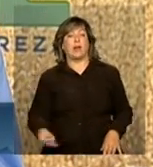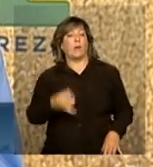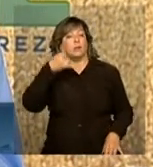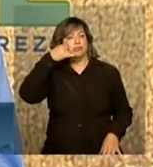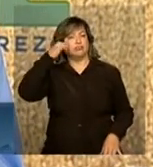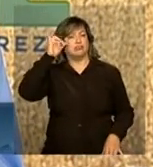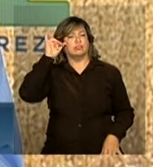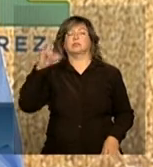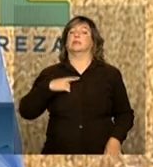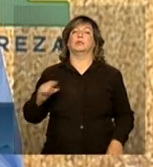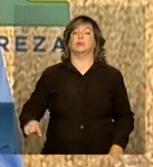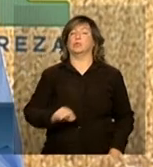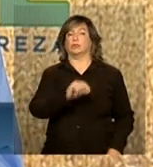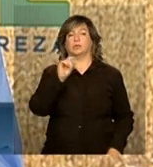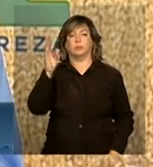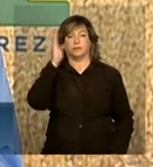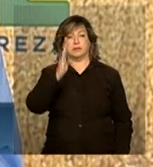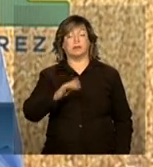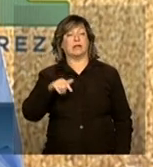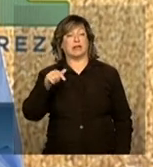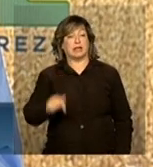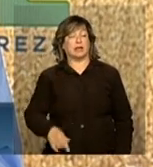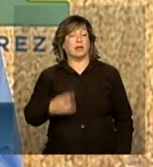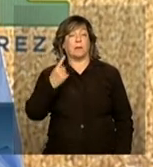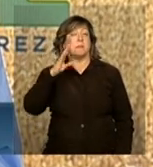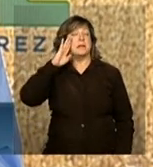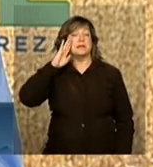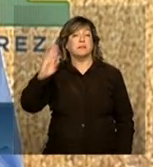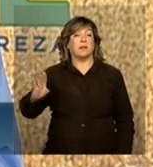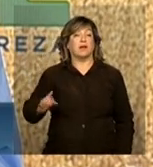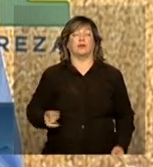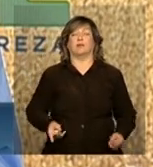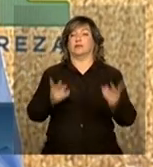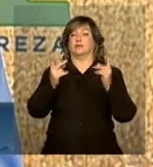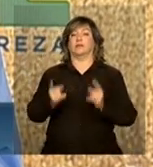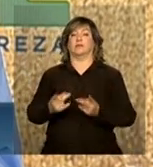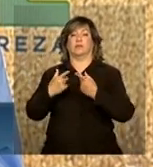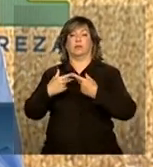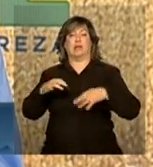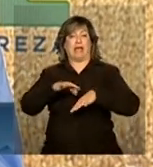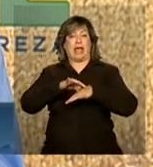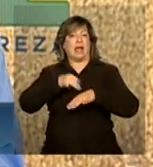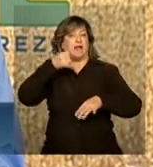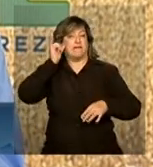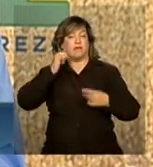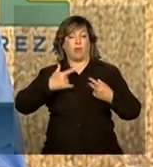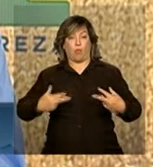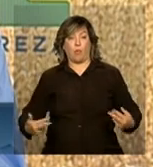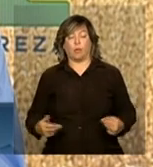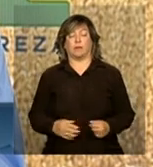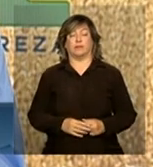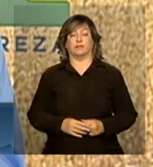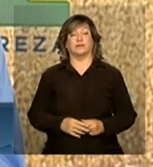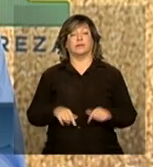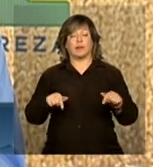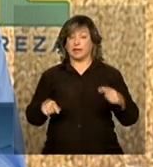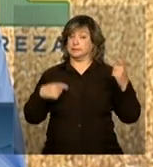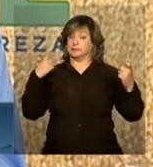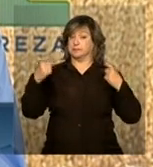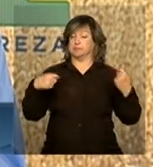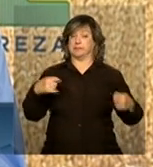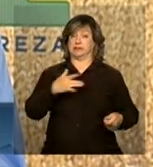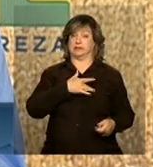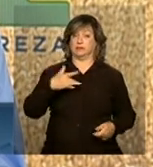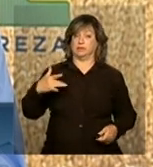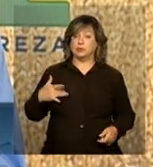gado, o que nos coloca entre os principais exportadores desse produto. Essa preocupação com a sanidade de